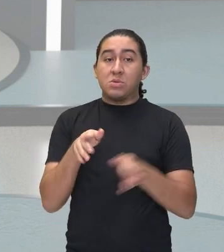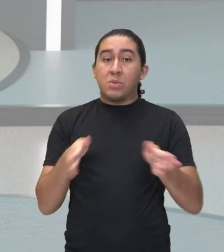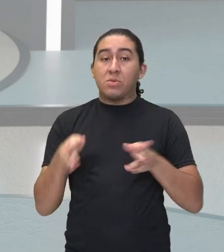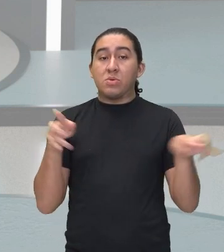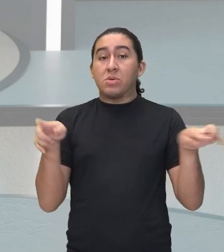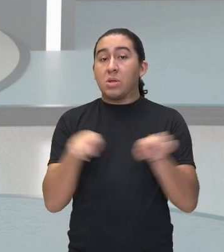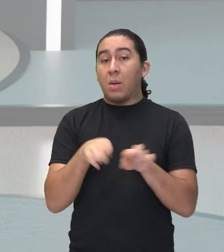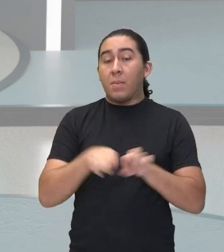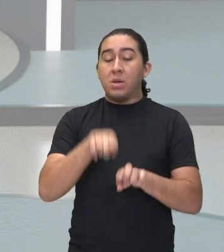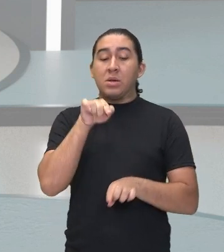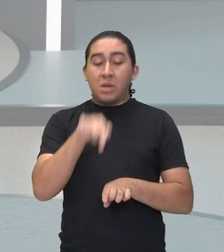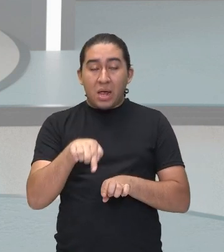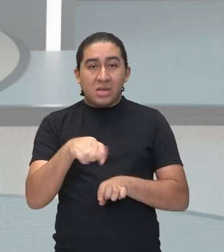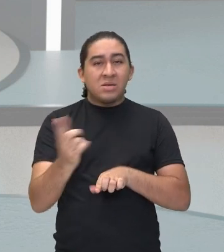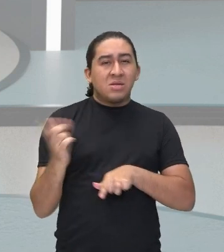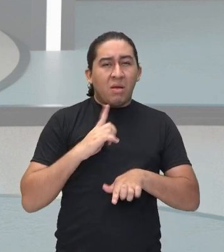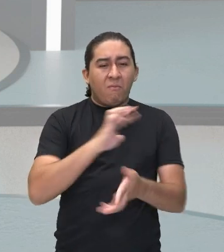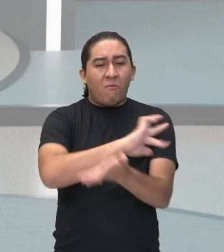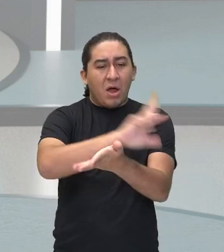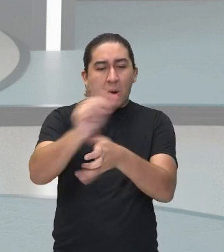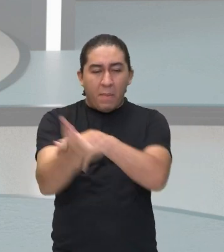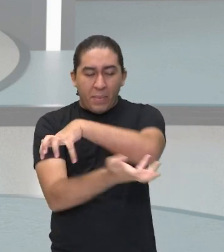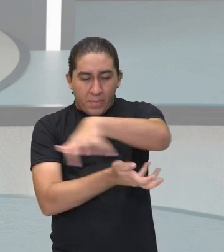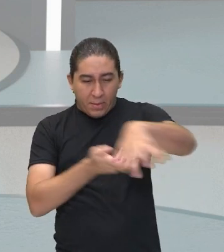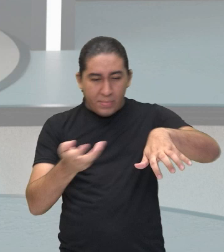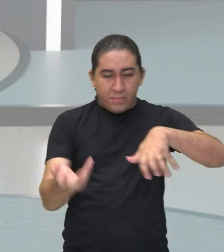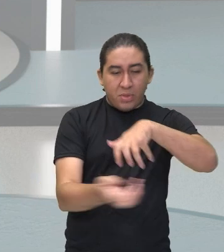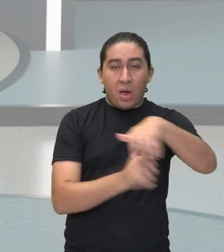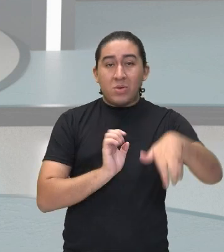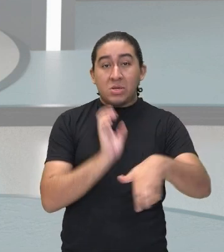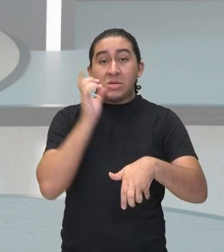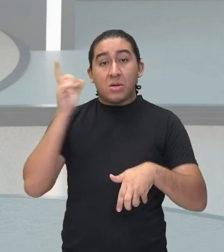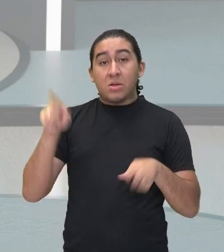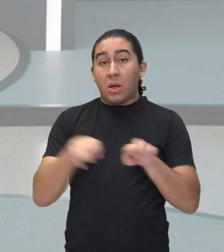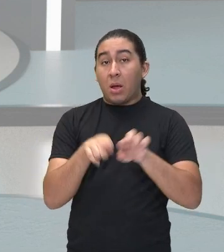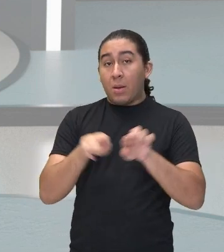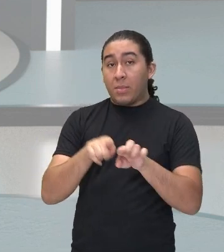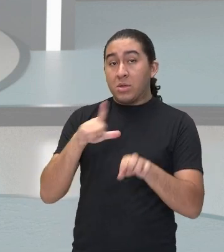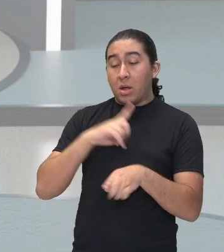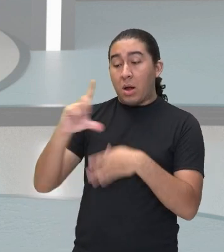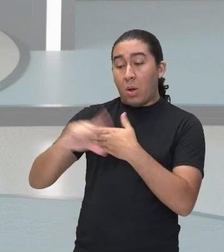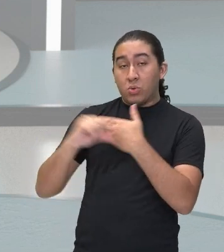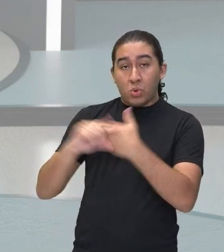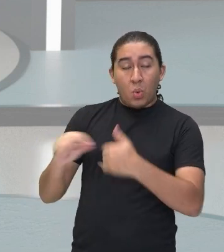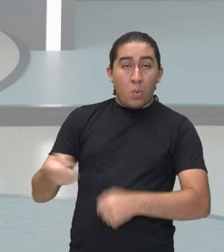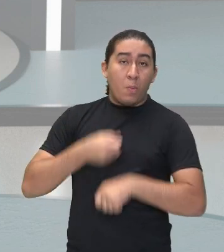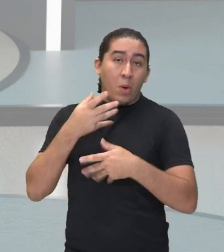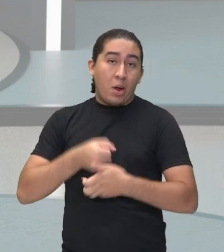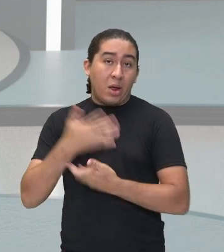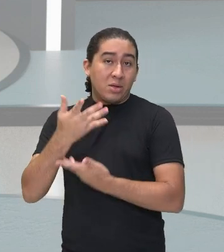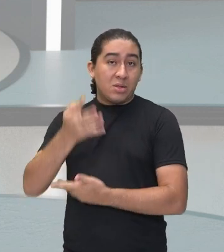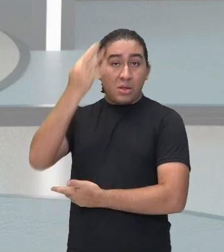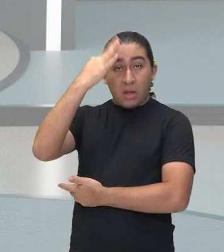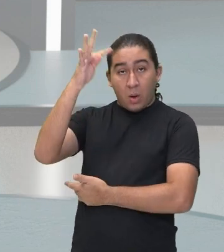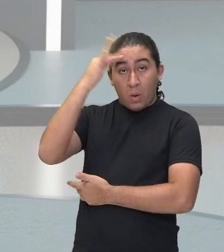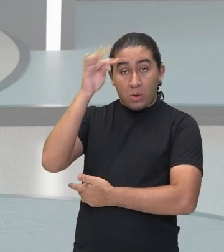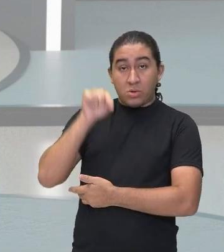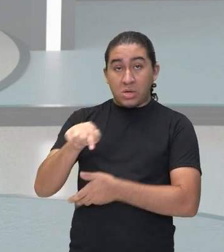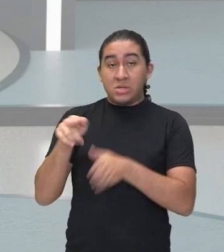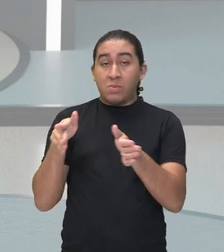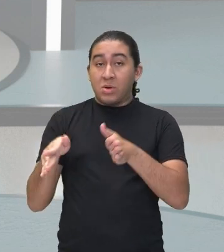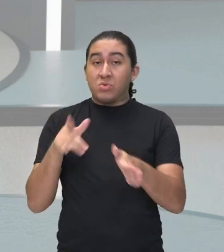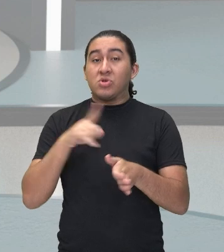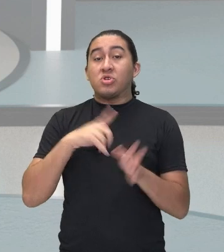período, dessa efervescência, dessa luta em que os poetas, os escritores, os pensadores do período